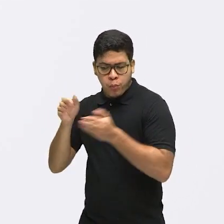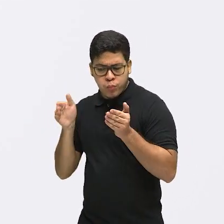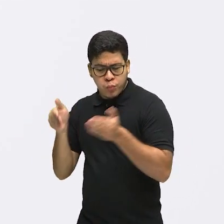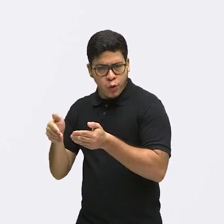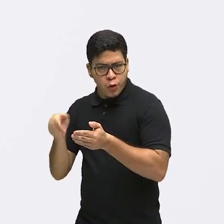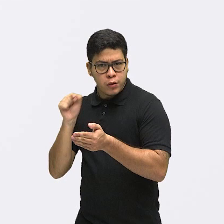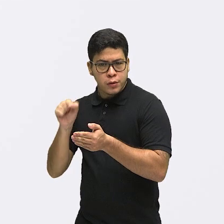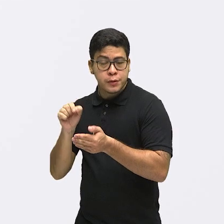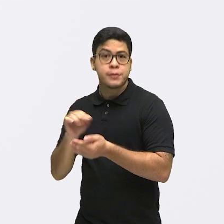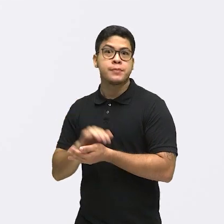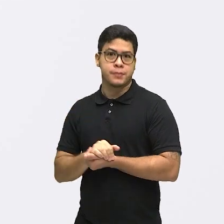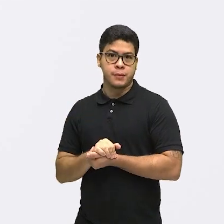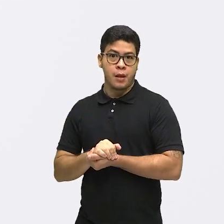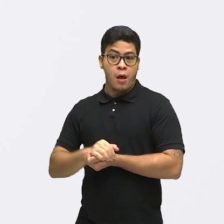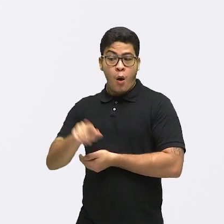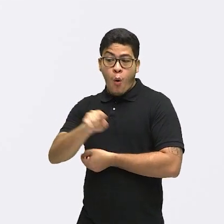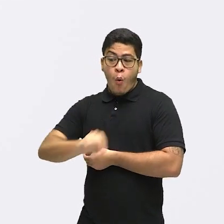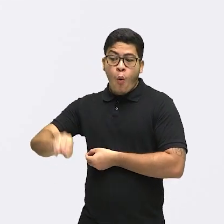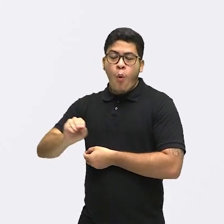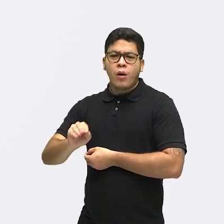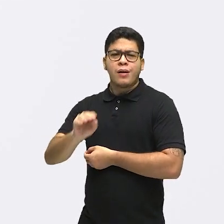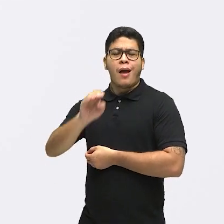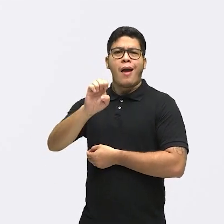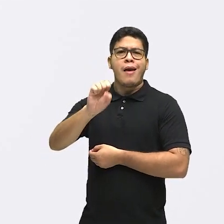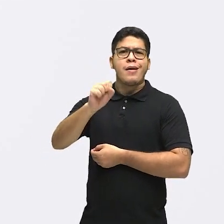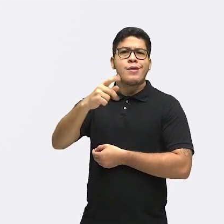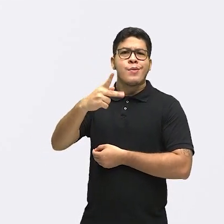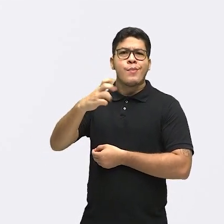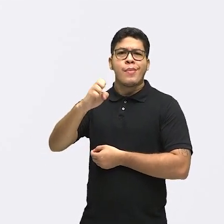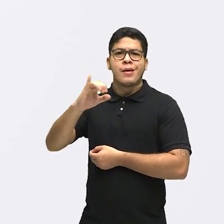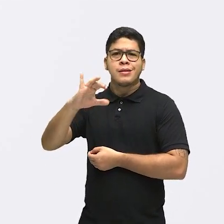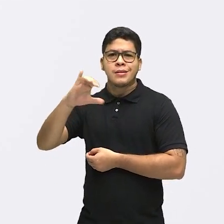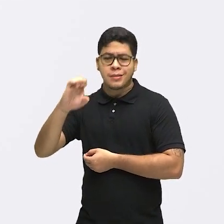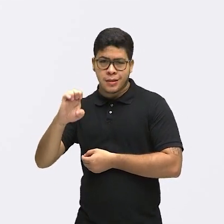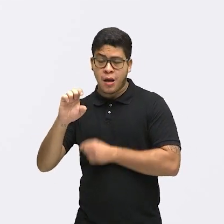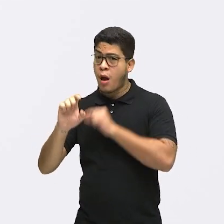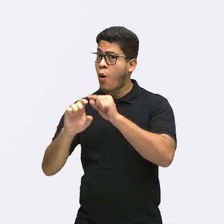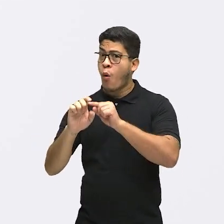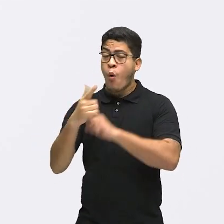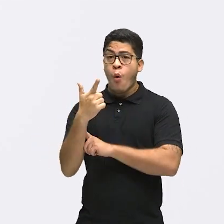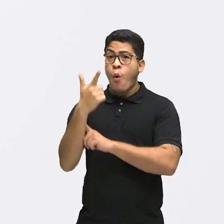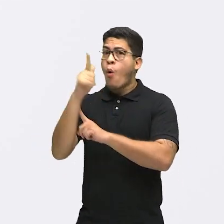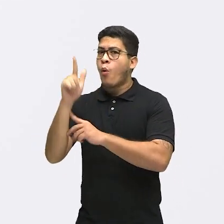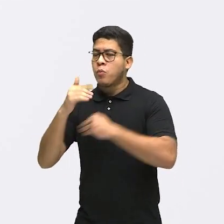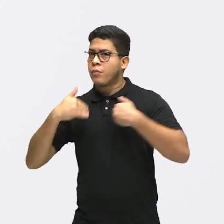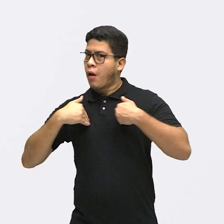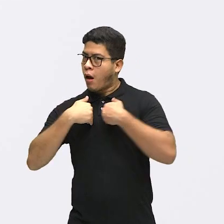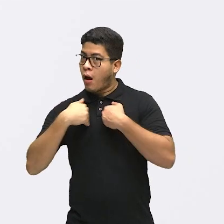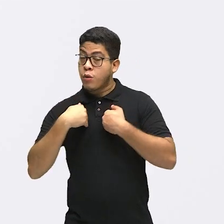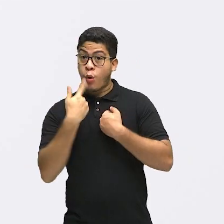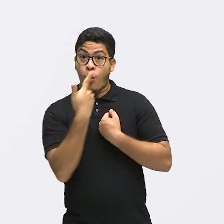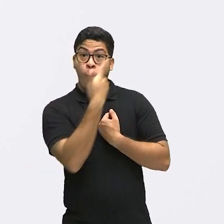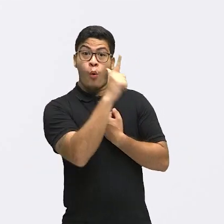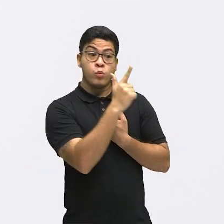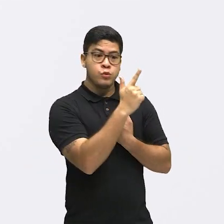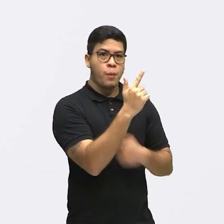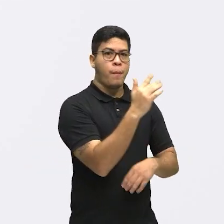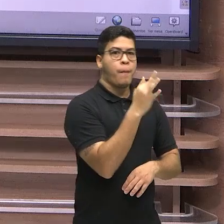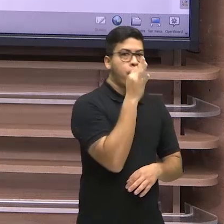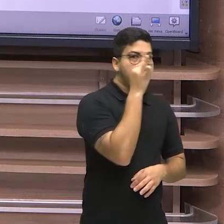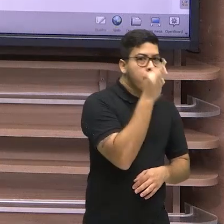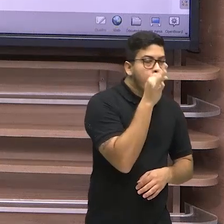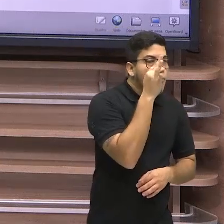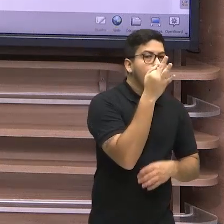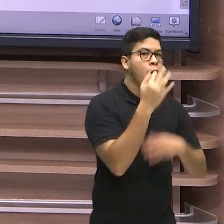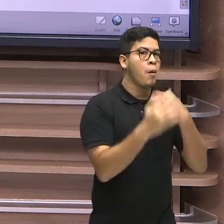espécie, subespécie ou grupo de espécies, seja de animais ou de plantas. Então